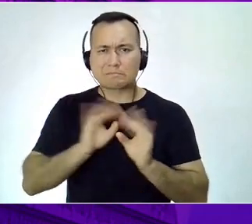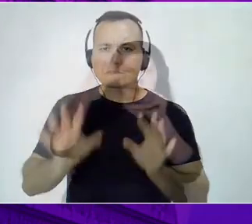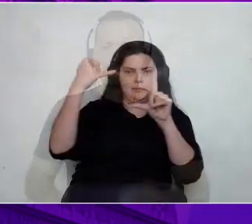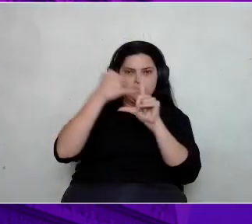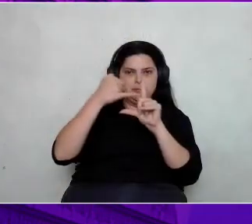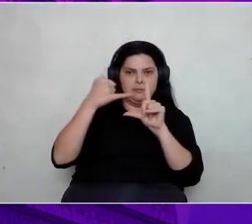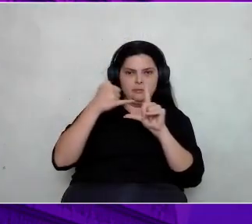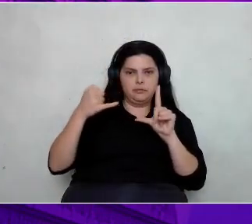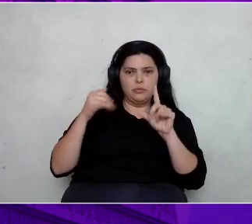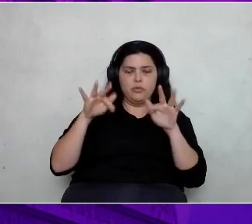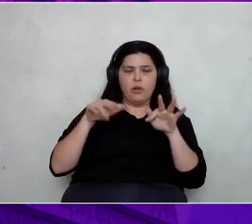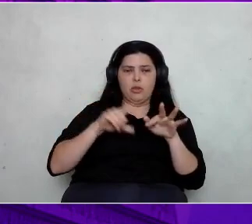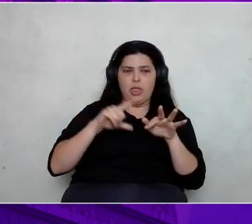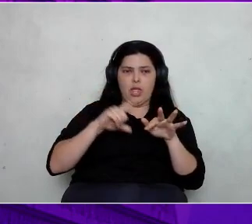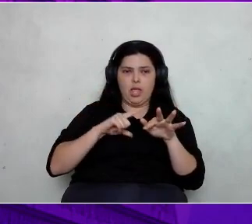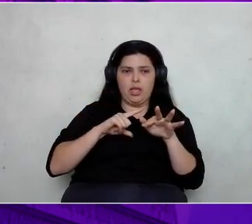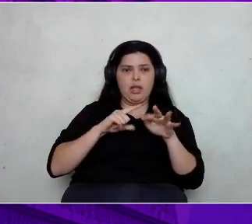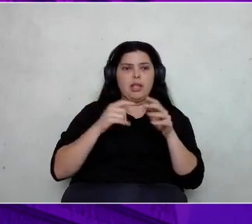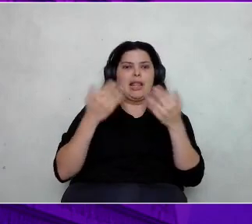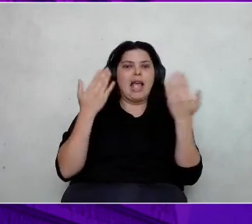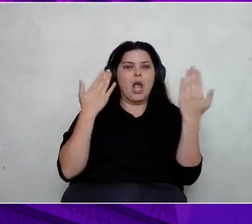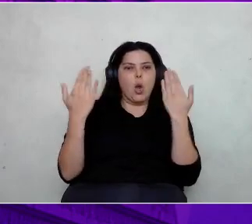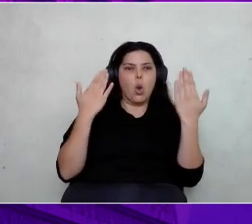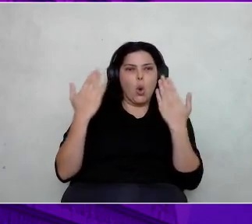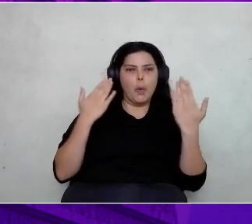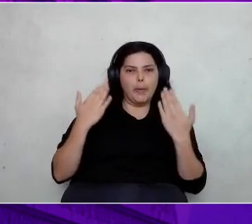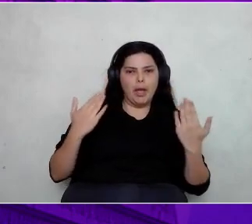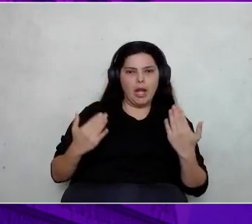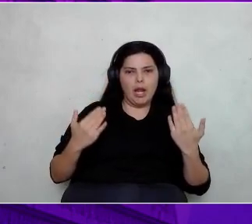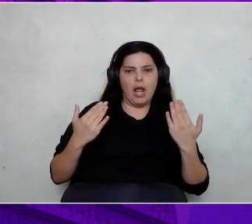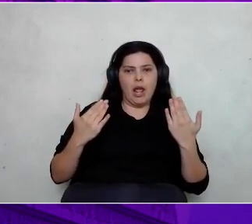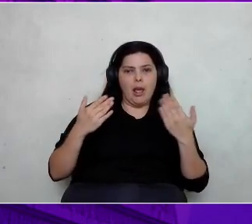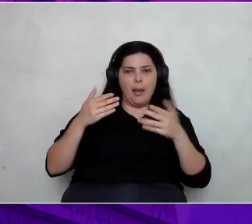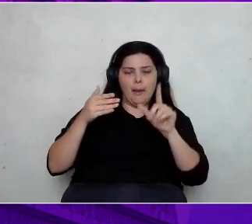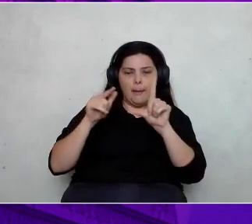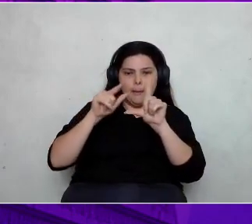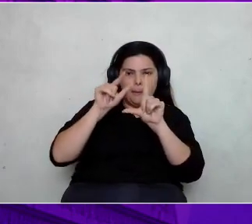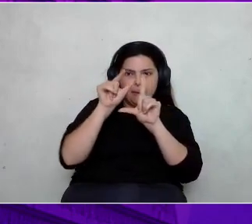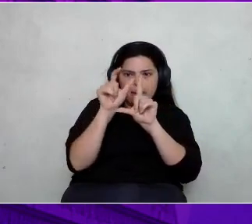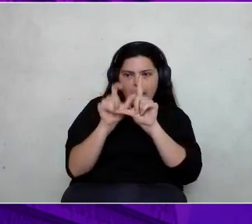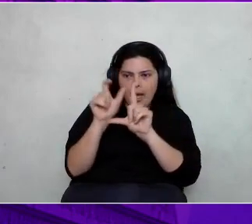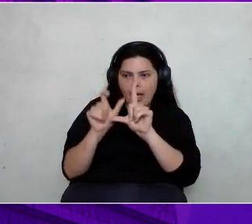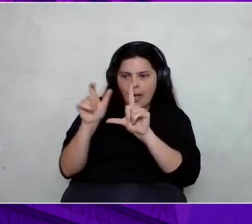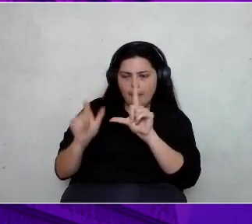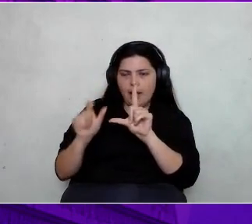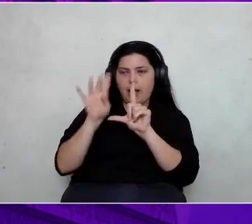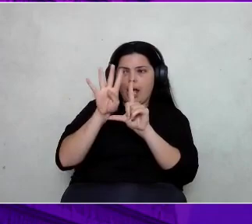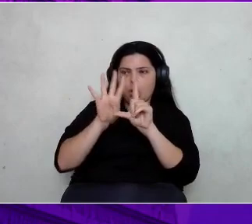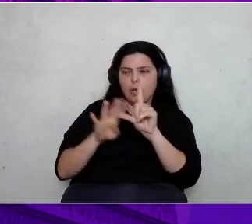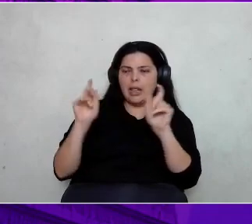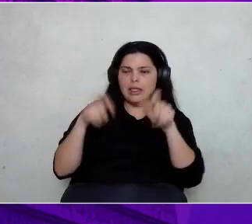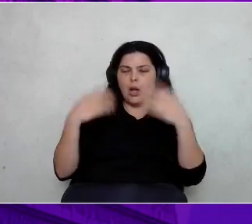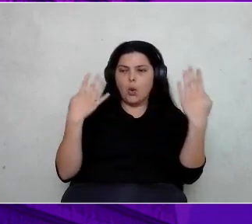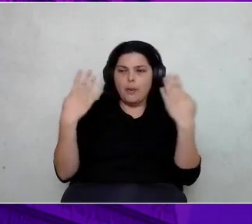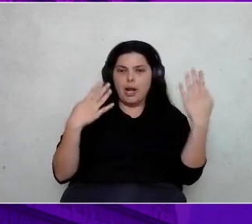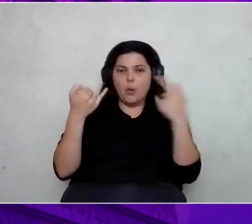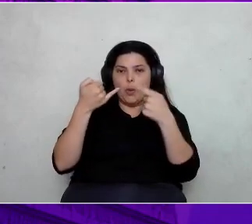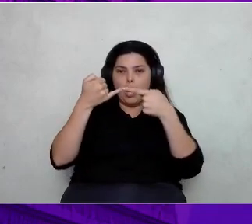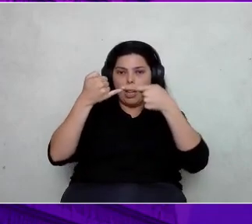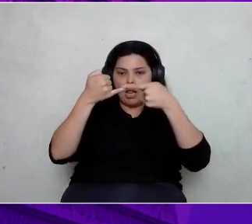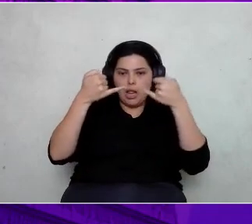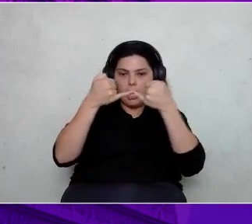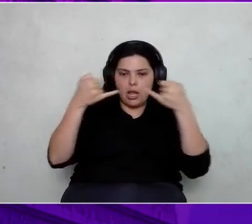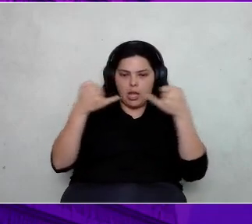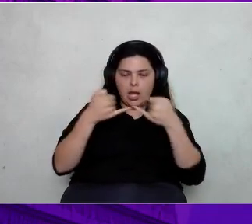daí a gente vai comparar a altura das barras, a posição de altura das barras, com a linha. Ou eu posso ainda ser explícito,